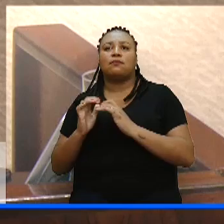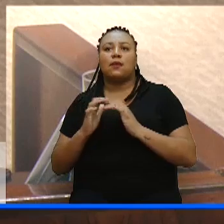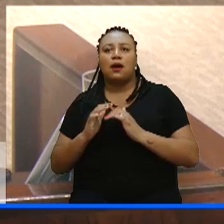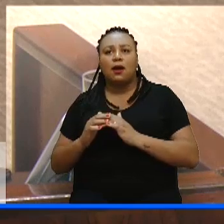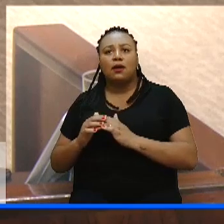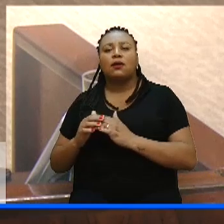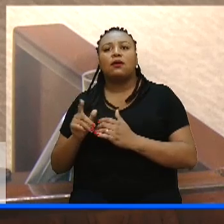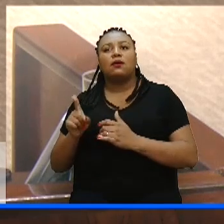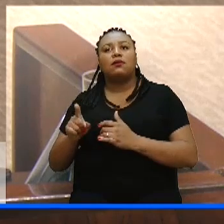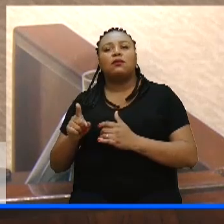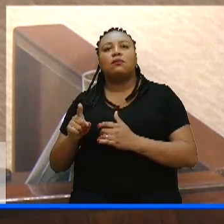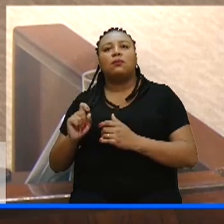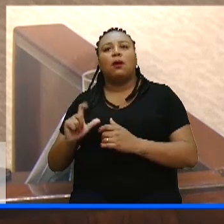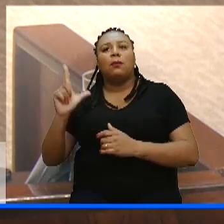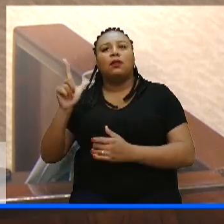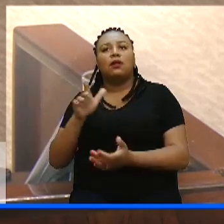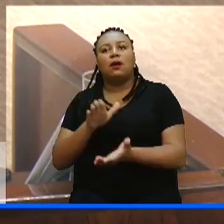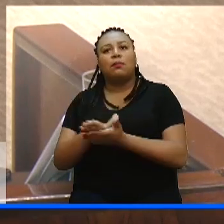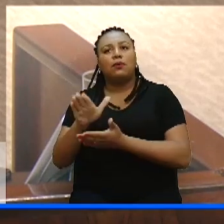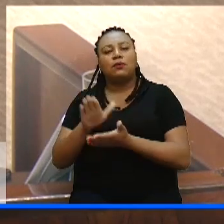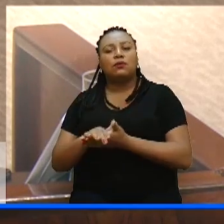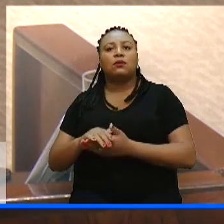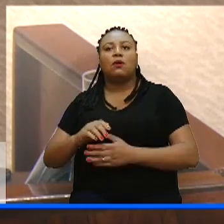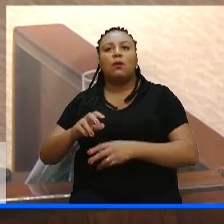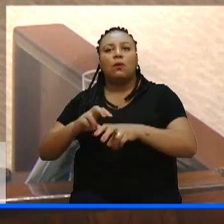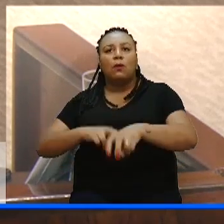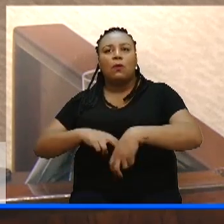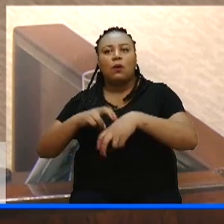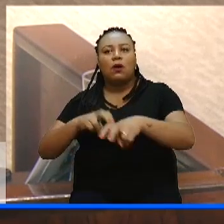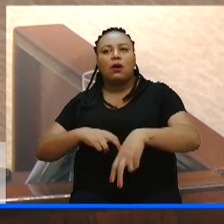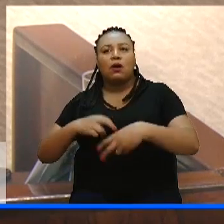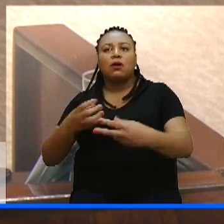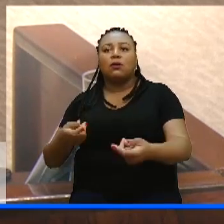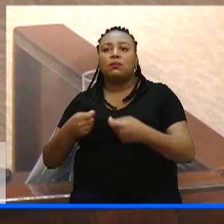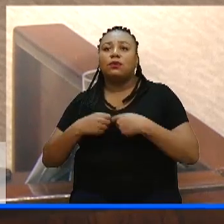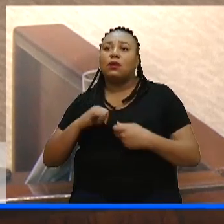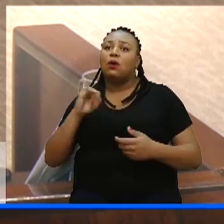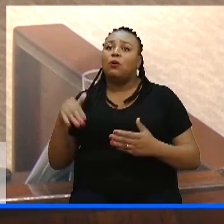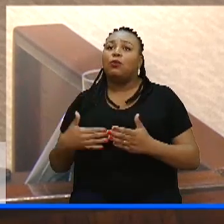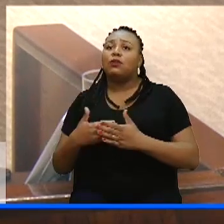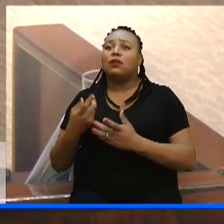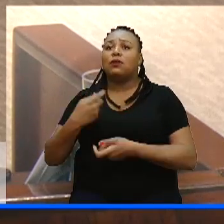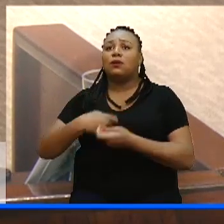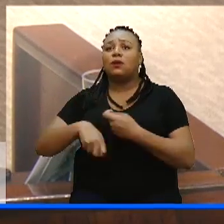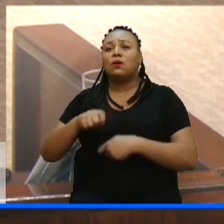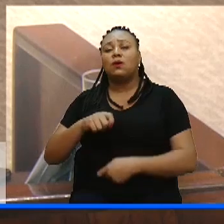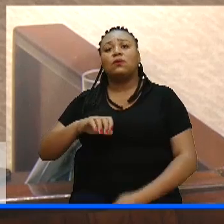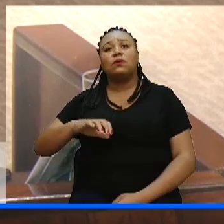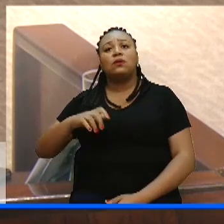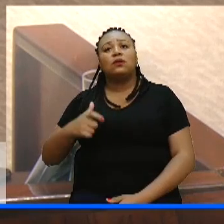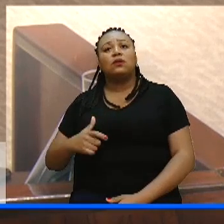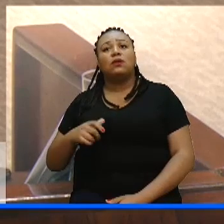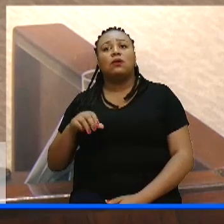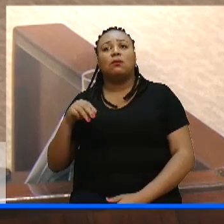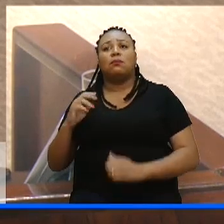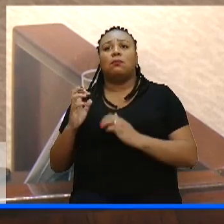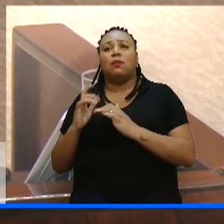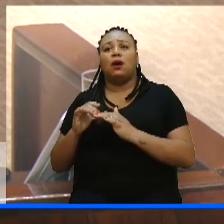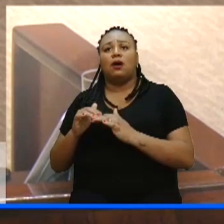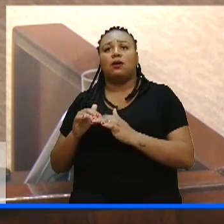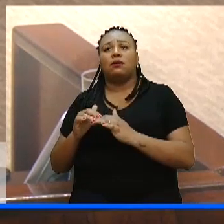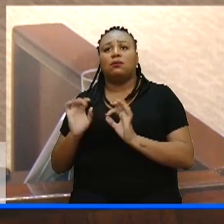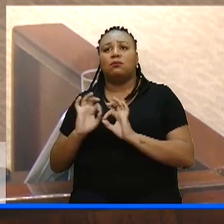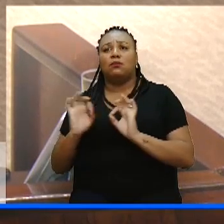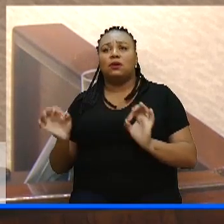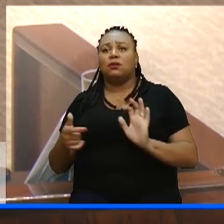para aumentar a produtividade do campo e ao mesmo tempo ter a oportunidade de negócio do setor de máquinas e equipamentos não apresentar propostas